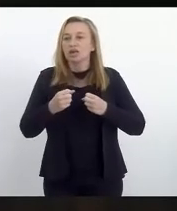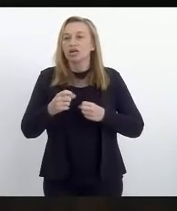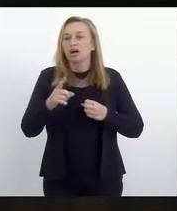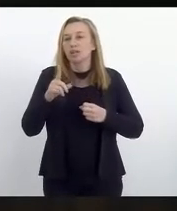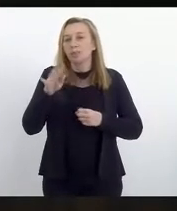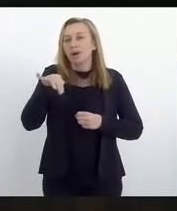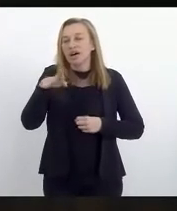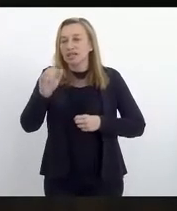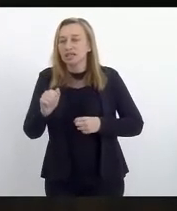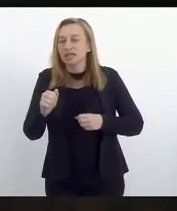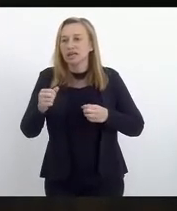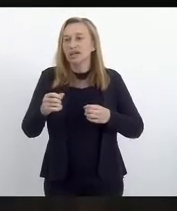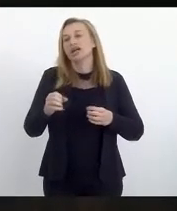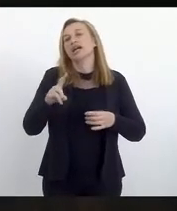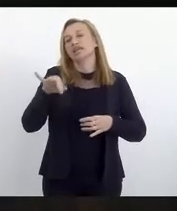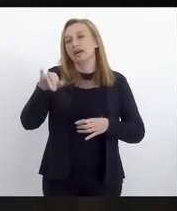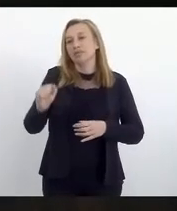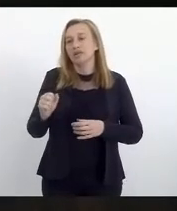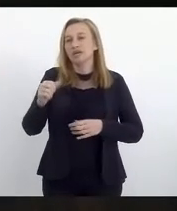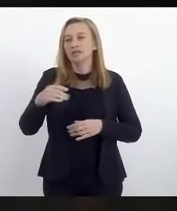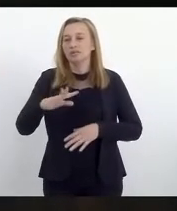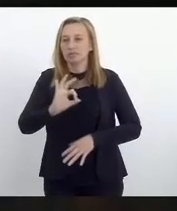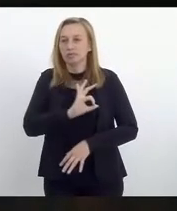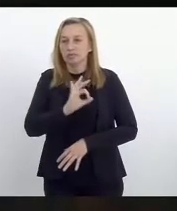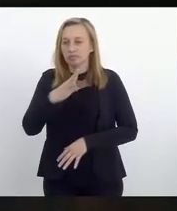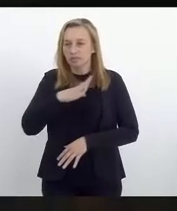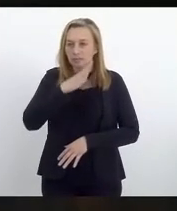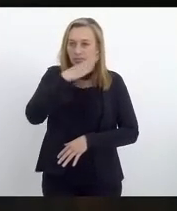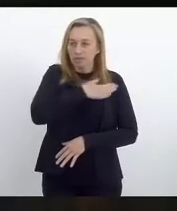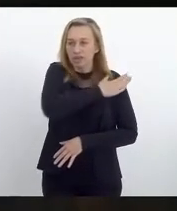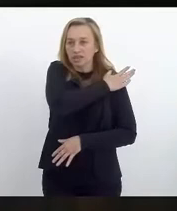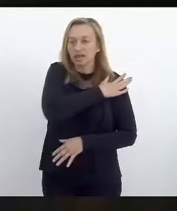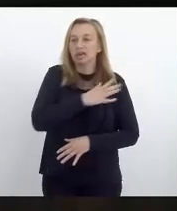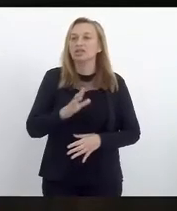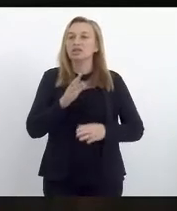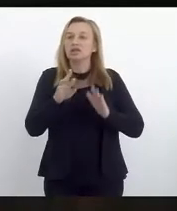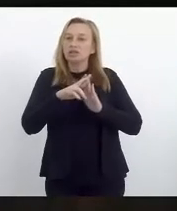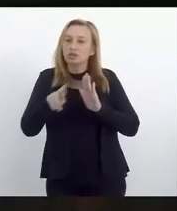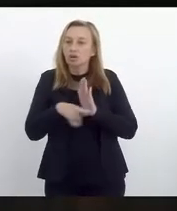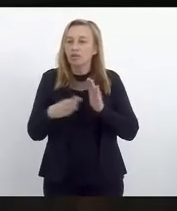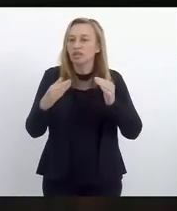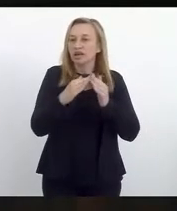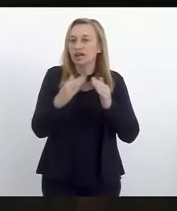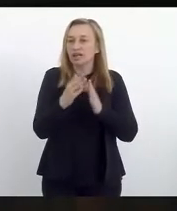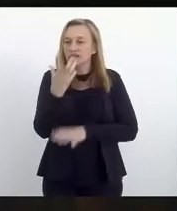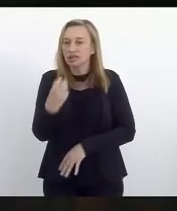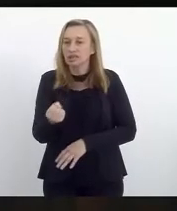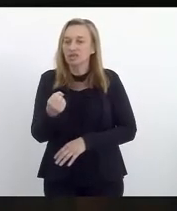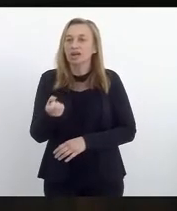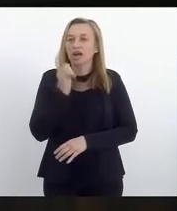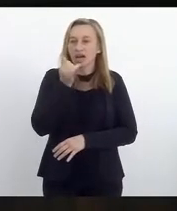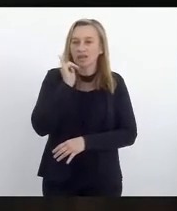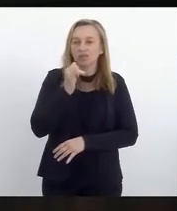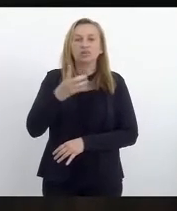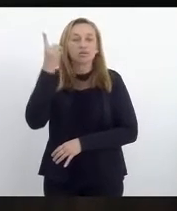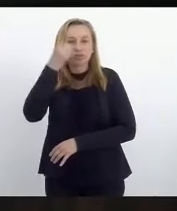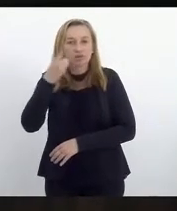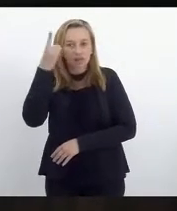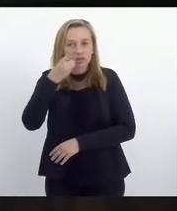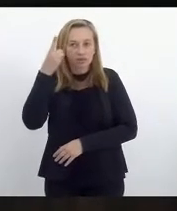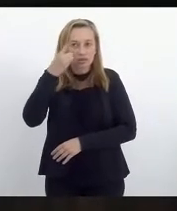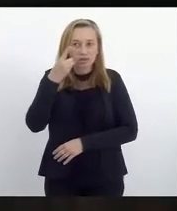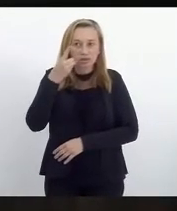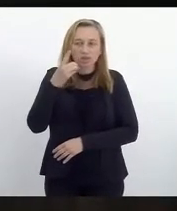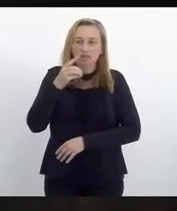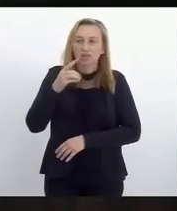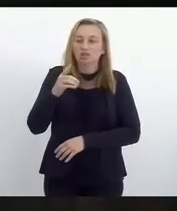Militar das Agulhas Negras. Parecer da Comissão de Normas Internas e Proposições Externas favorável. Relator, deputado